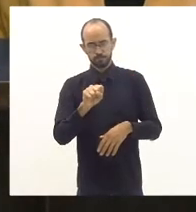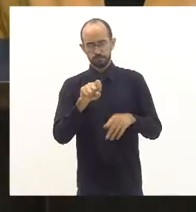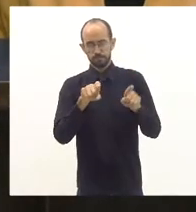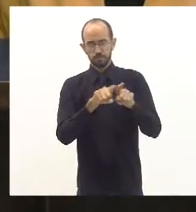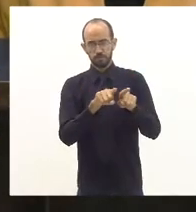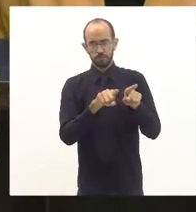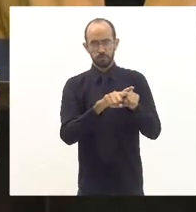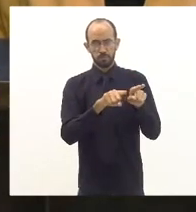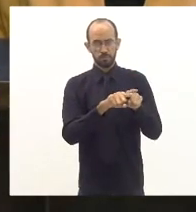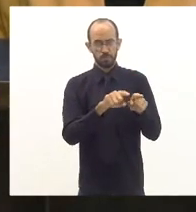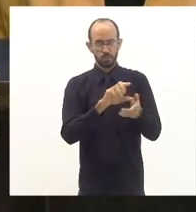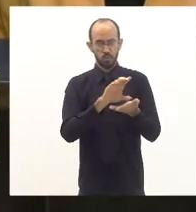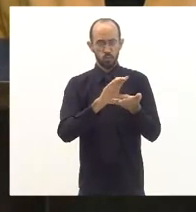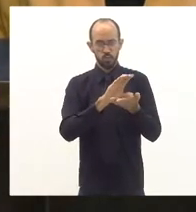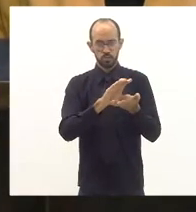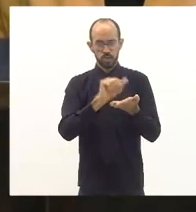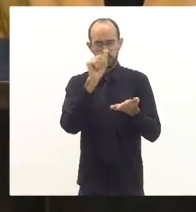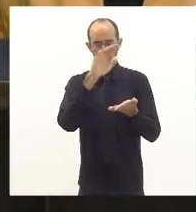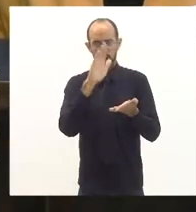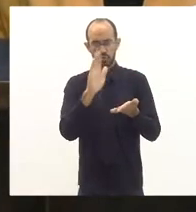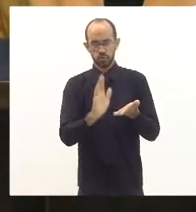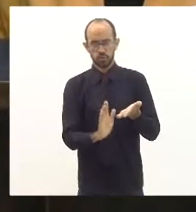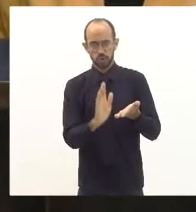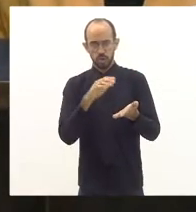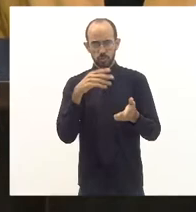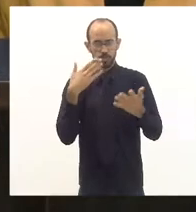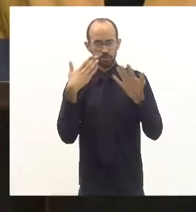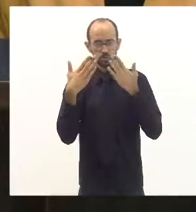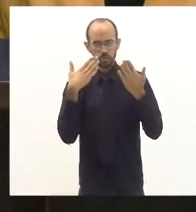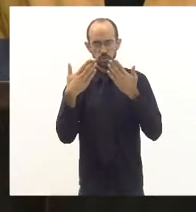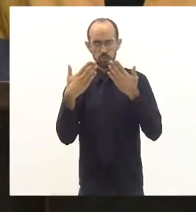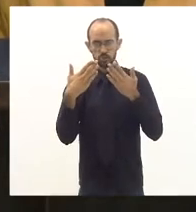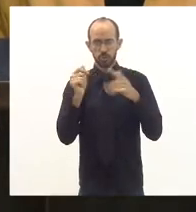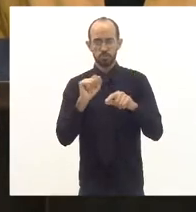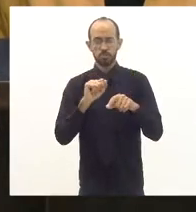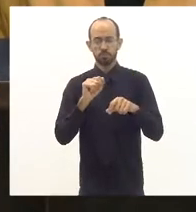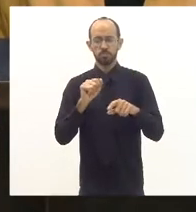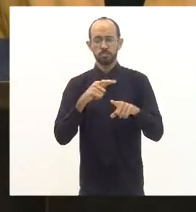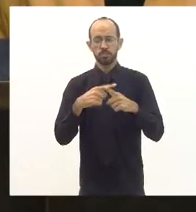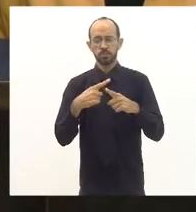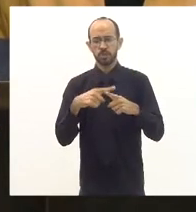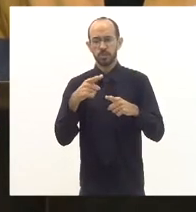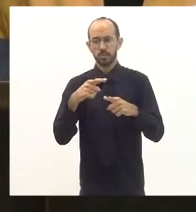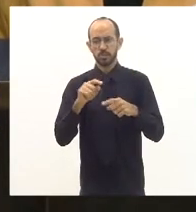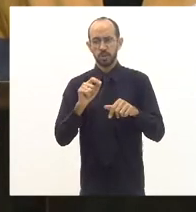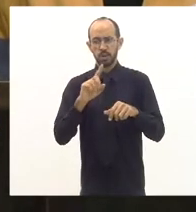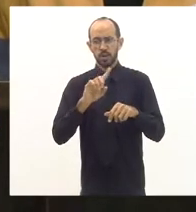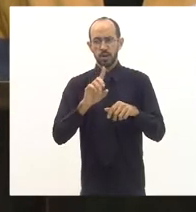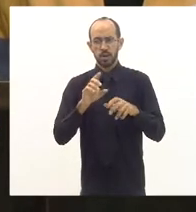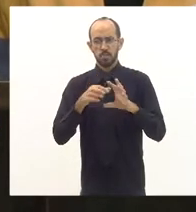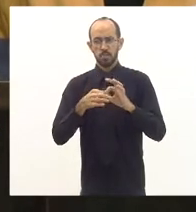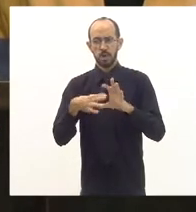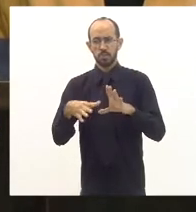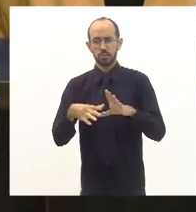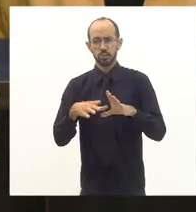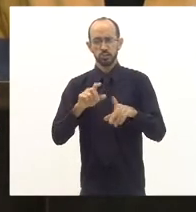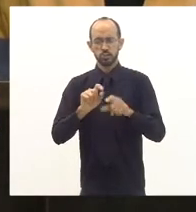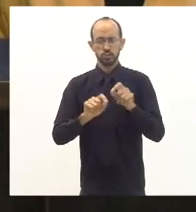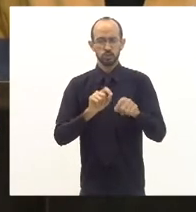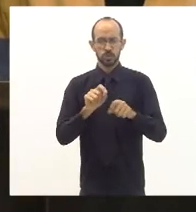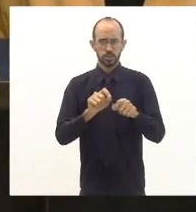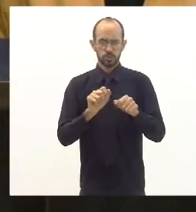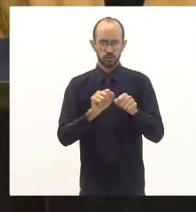do Conselho Nacional da Psicologia, no sentido de não permitir que se trate